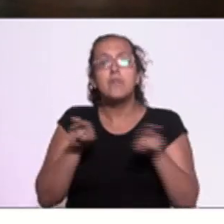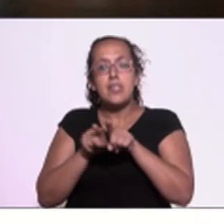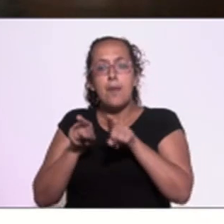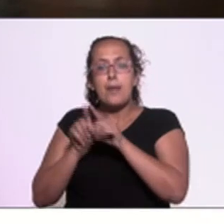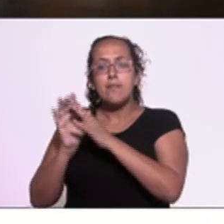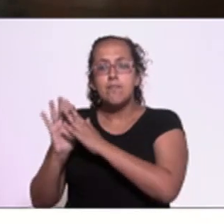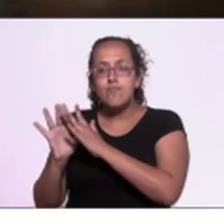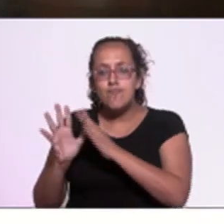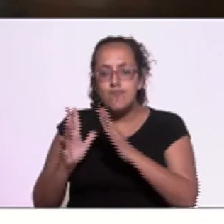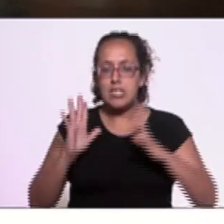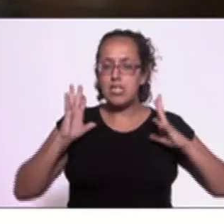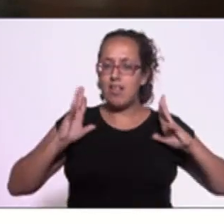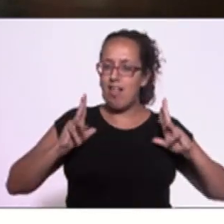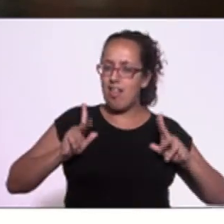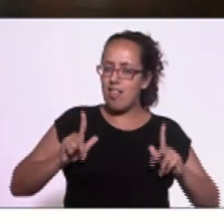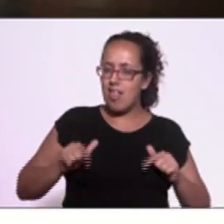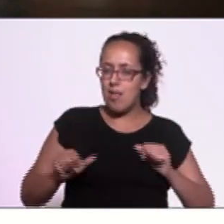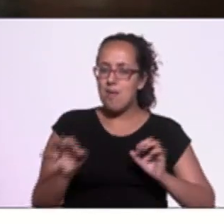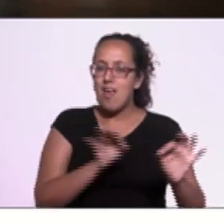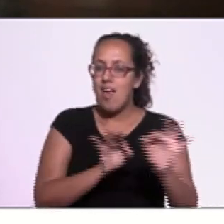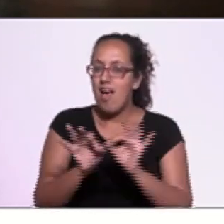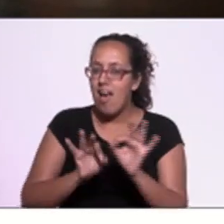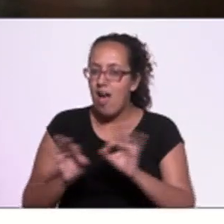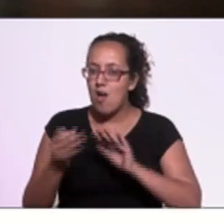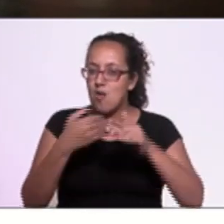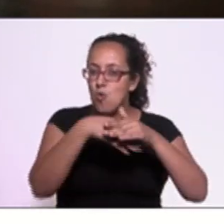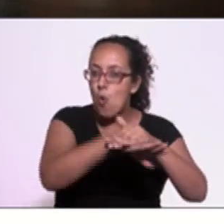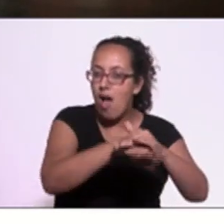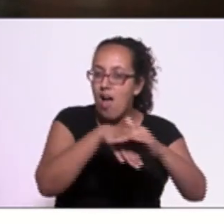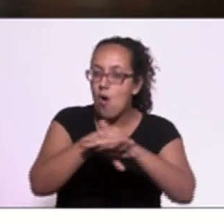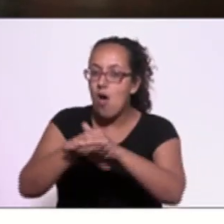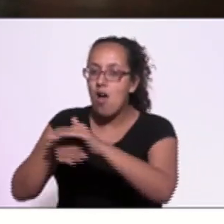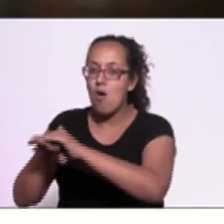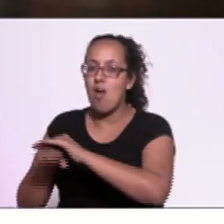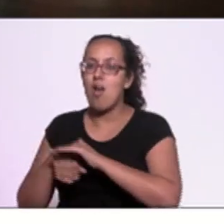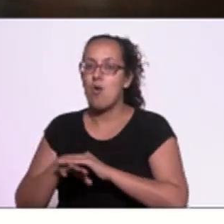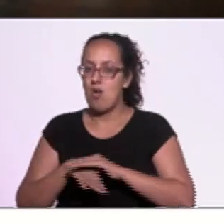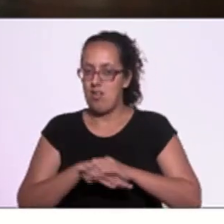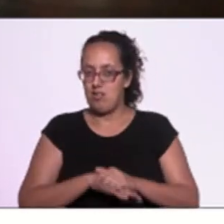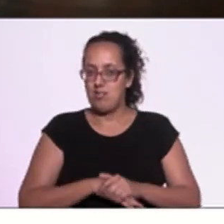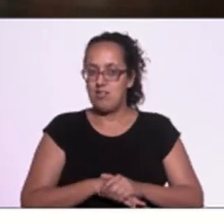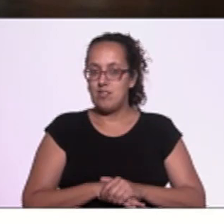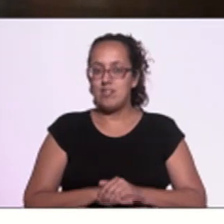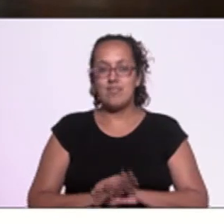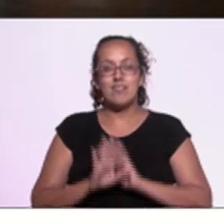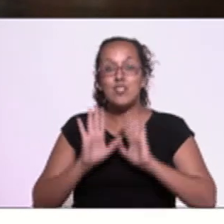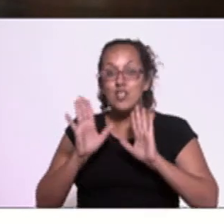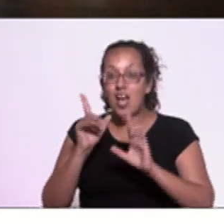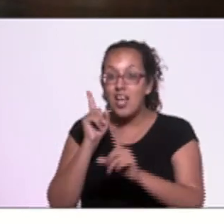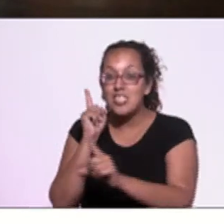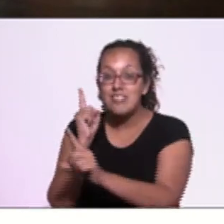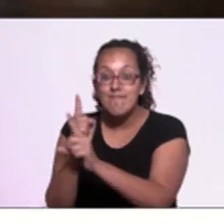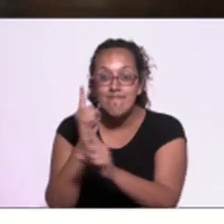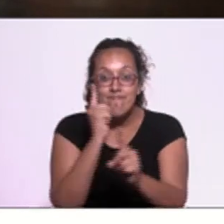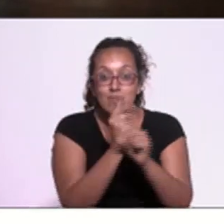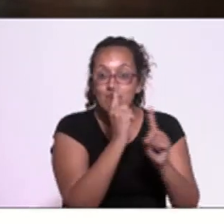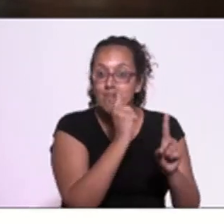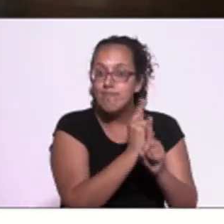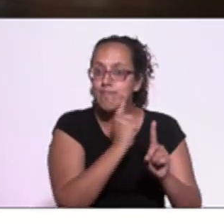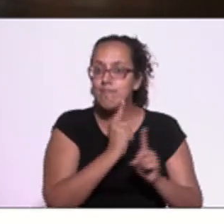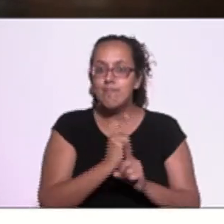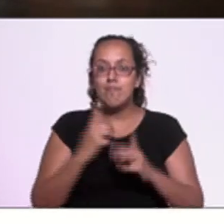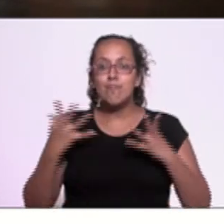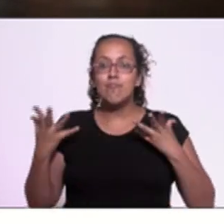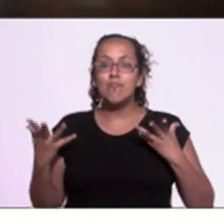de higienização e acondicionamento do acervo. Tivemos, senhores, descobertas extraordinárias